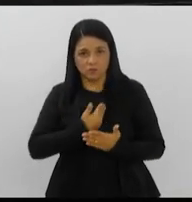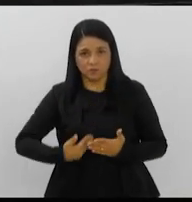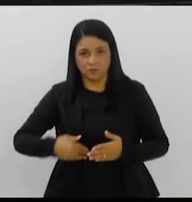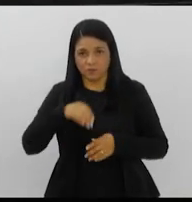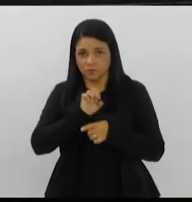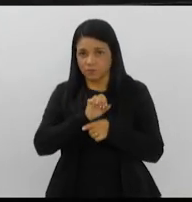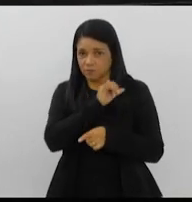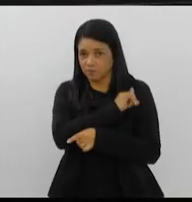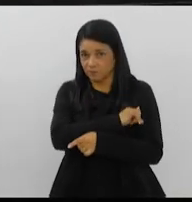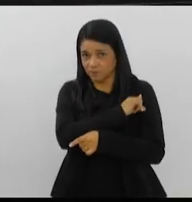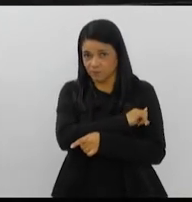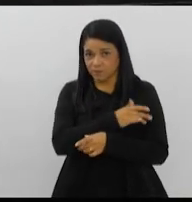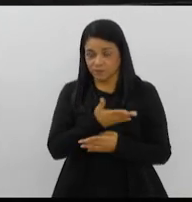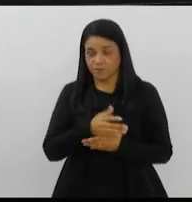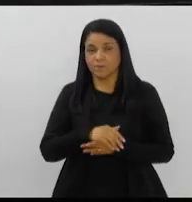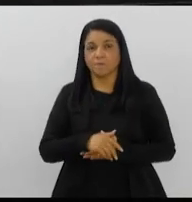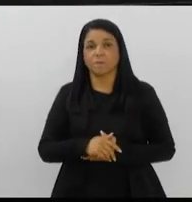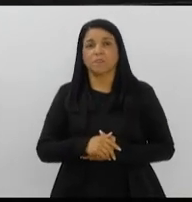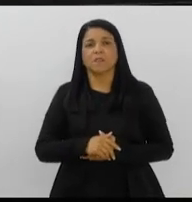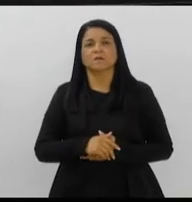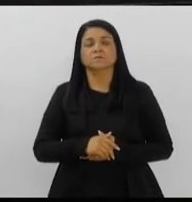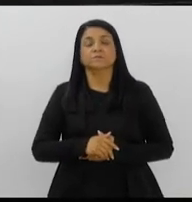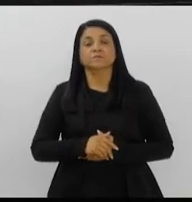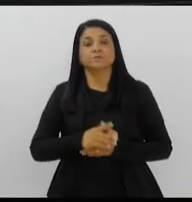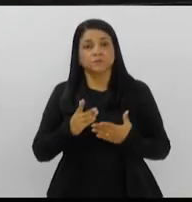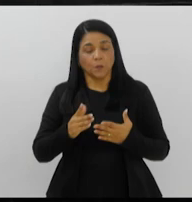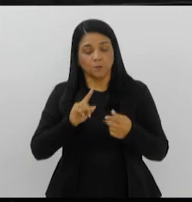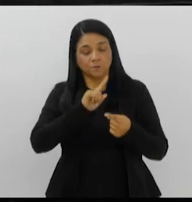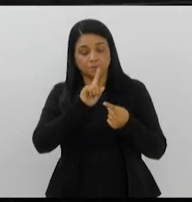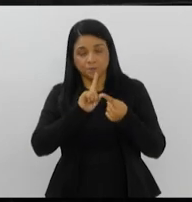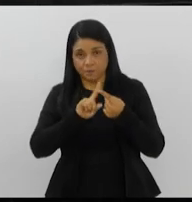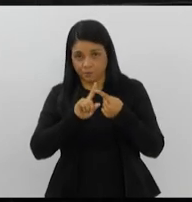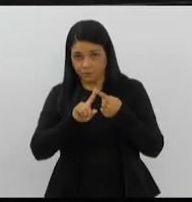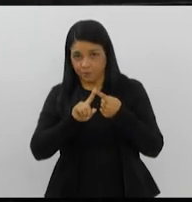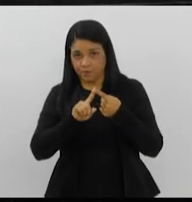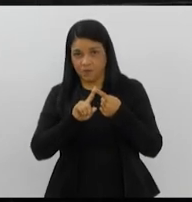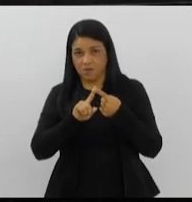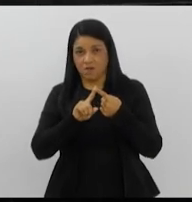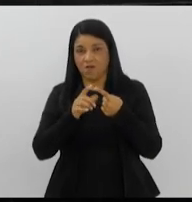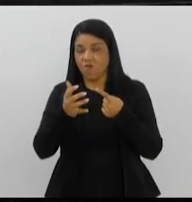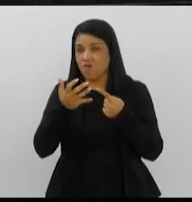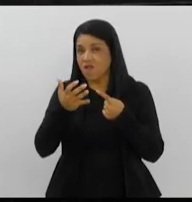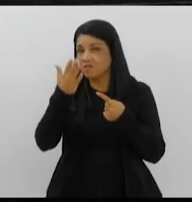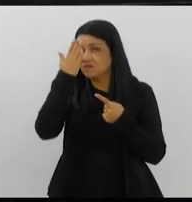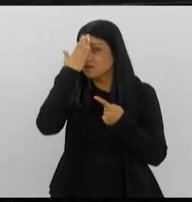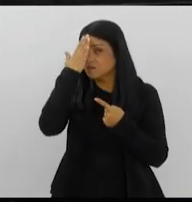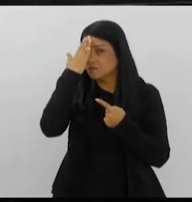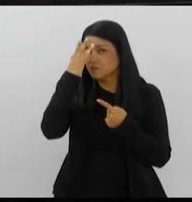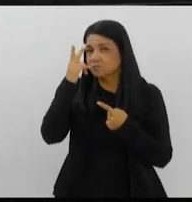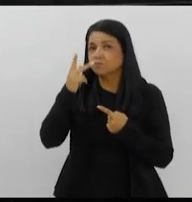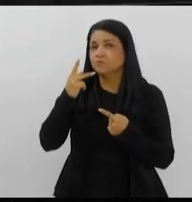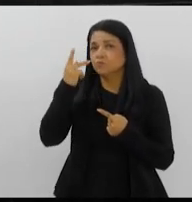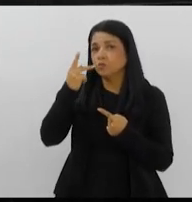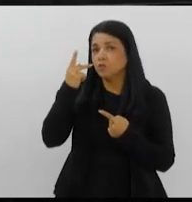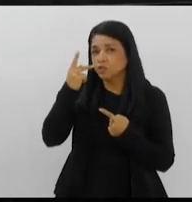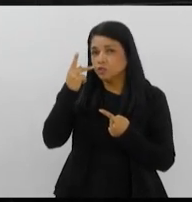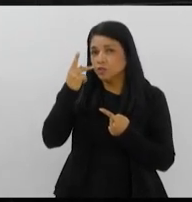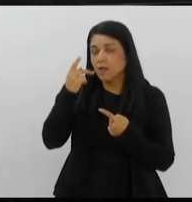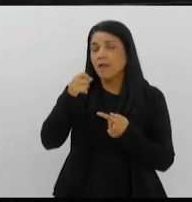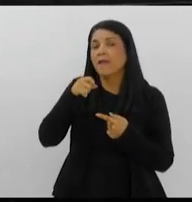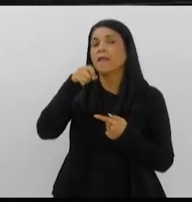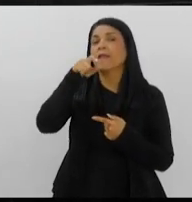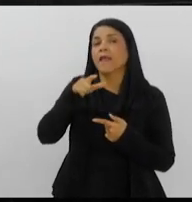Senhora presidente, primeiro, eu gostaria de saber na política quem é o